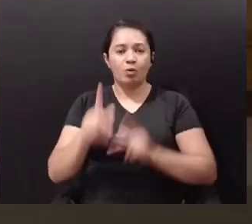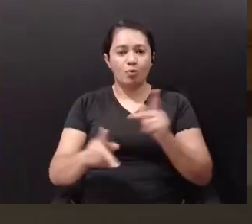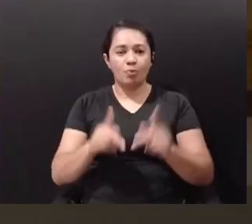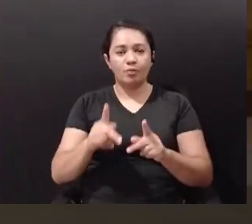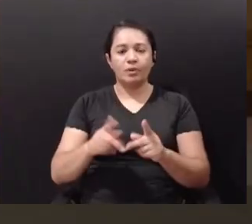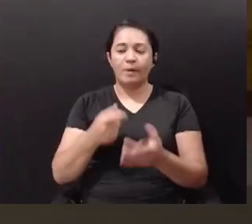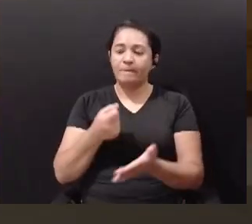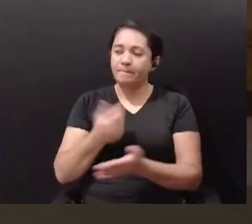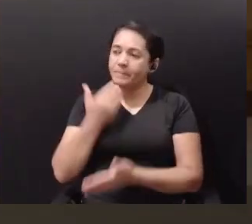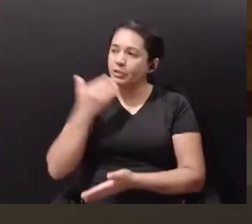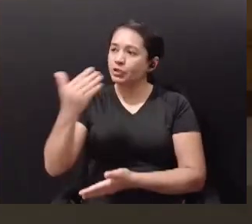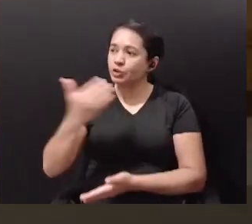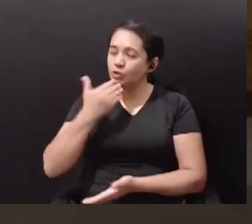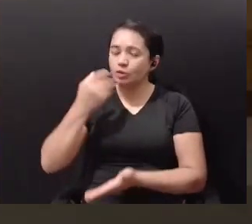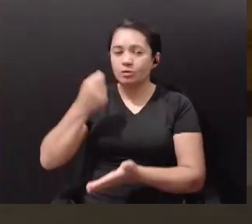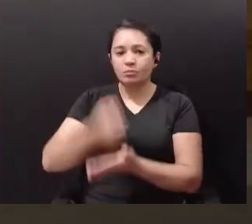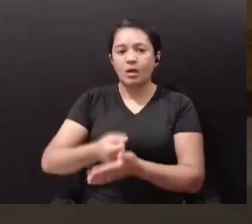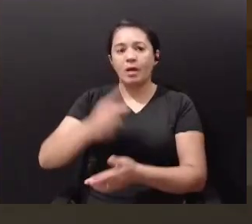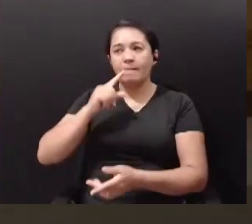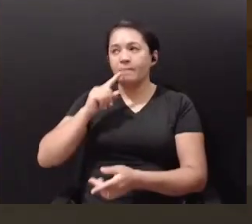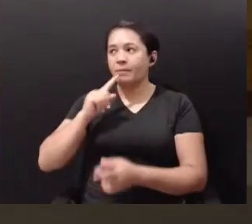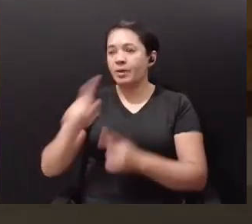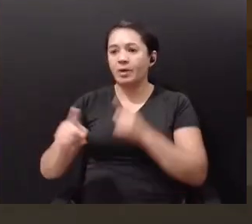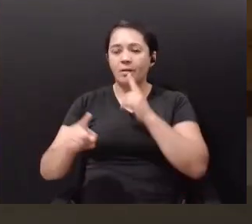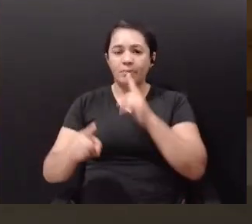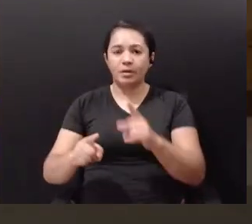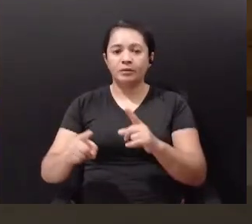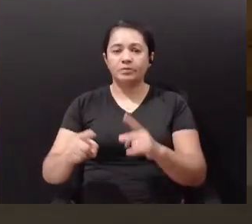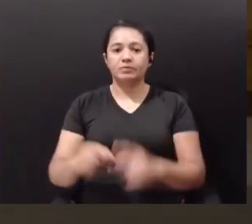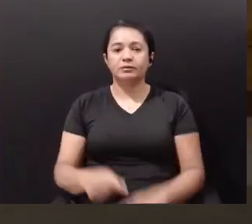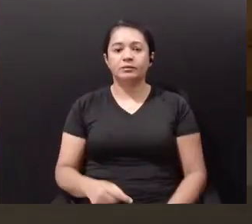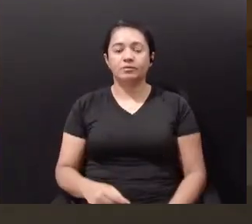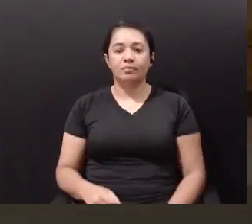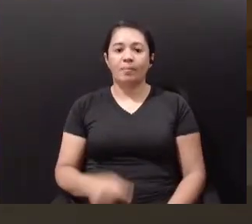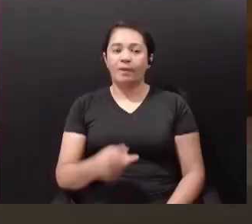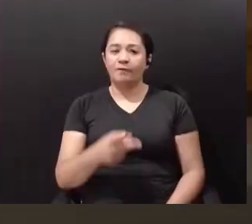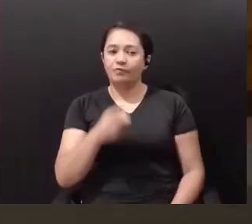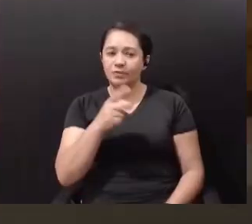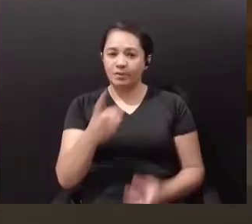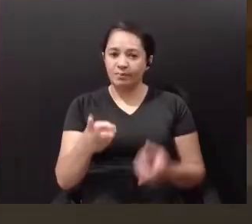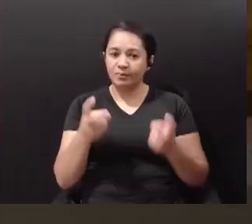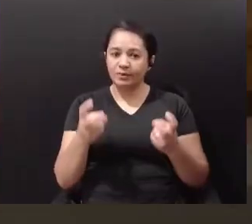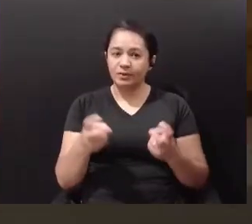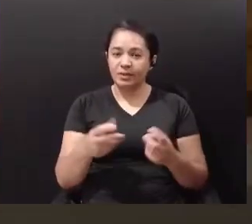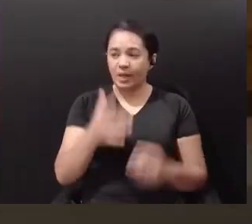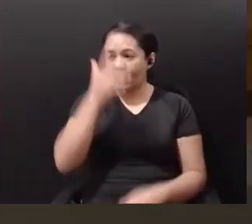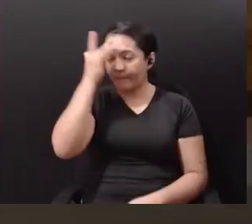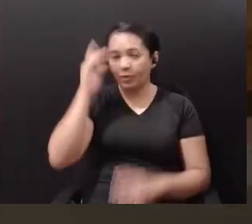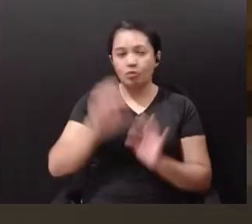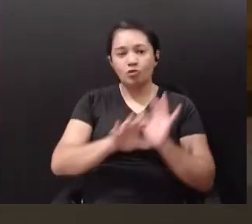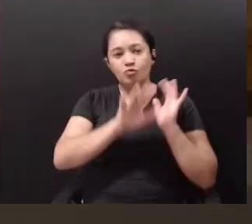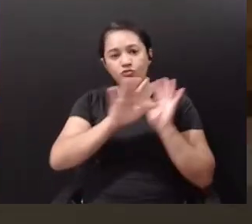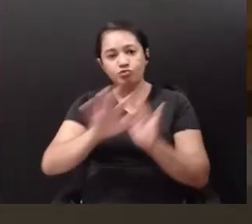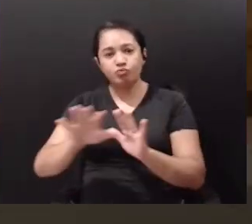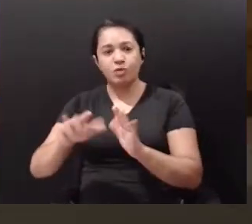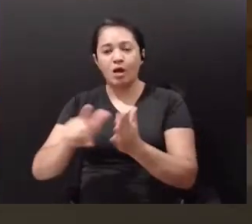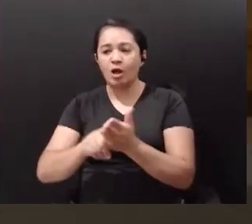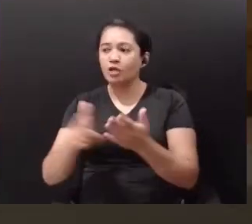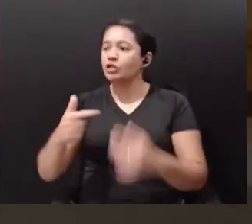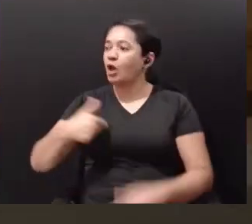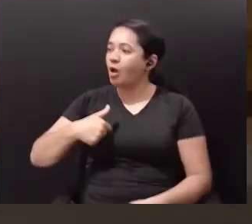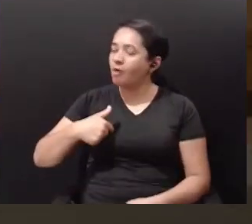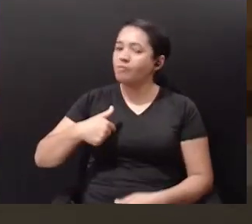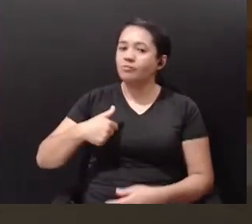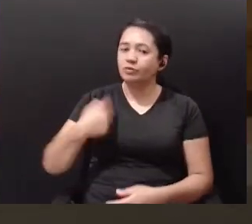exigindo, reclamando. Então, na reivindicação você vê, né, que a pessoa vai até o jornal e diz, olha, nós do